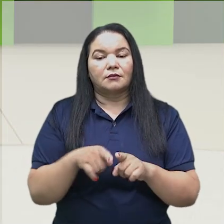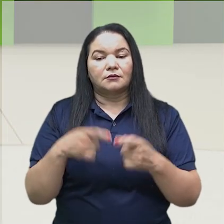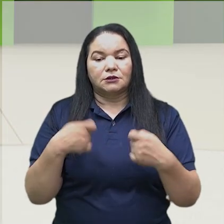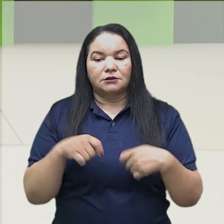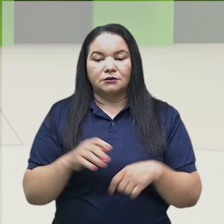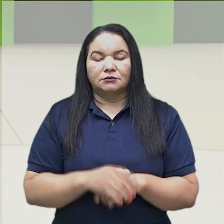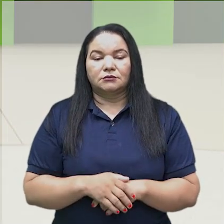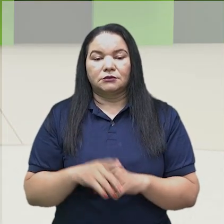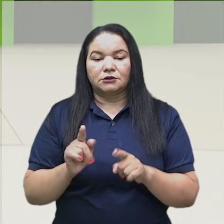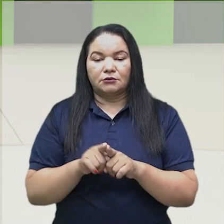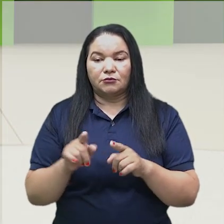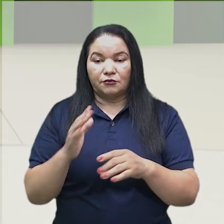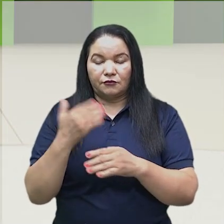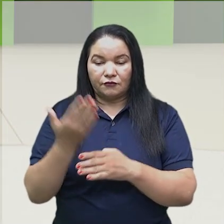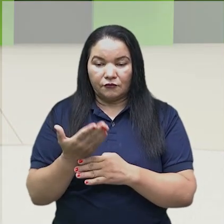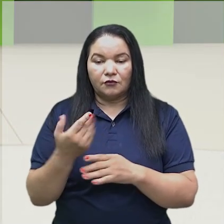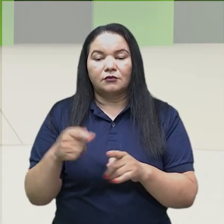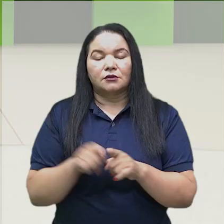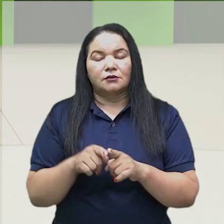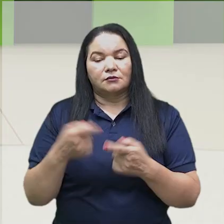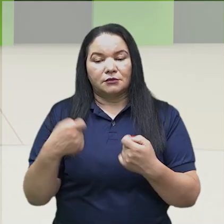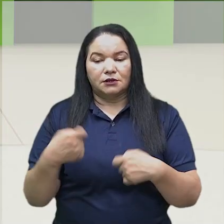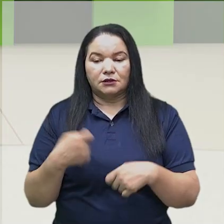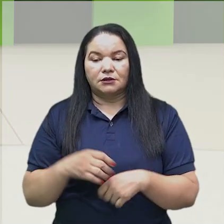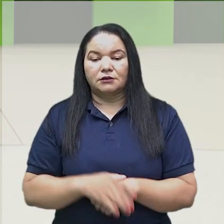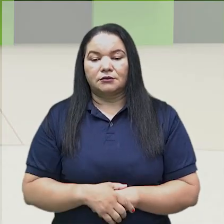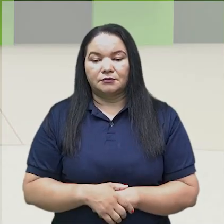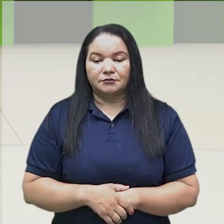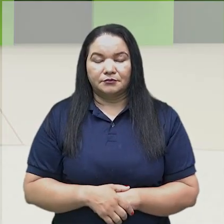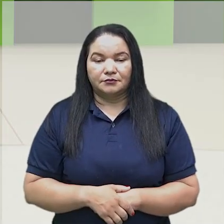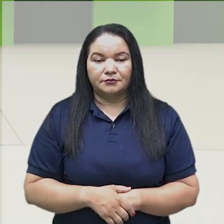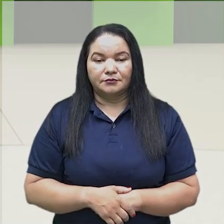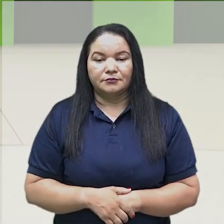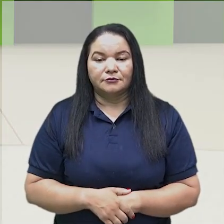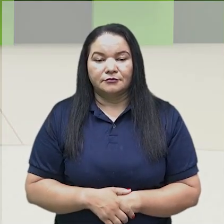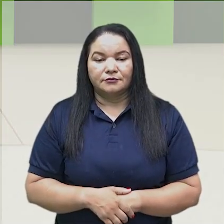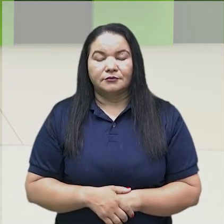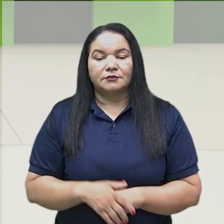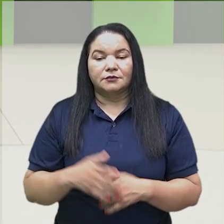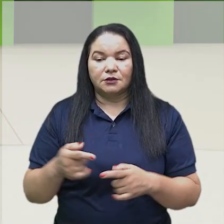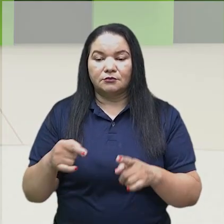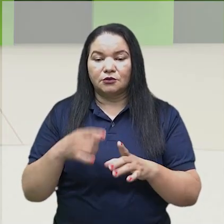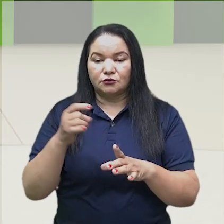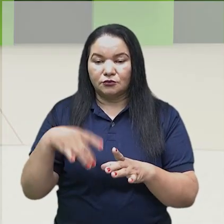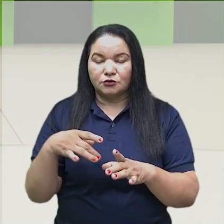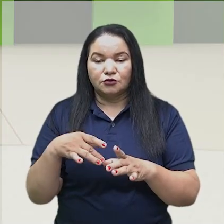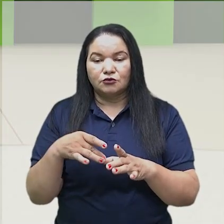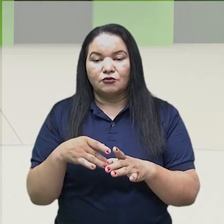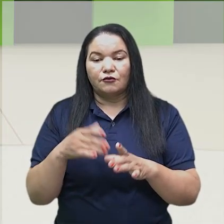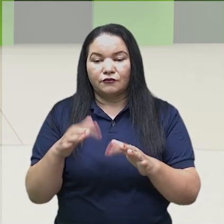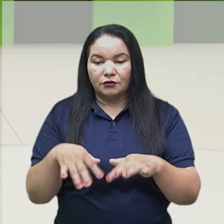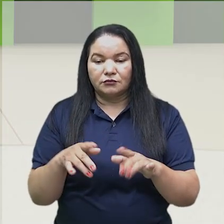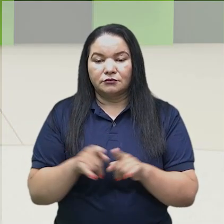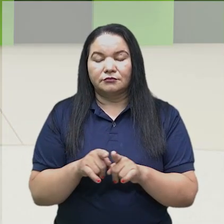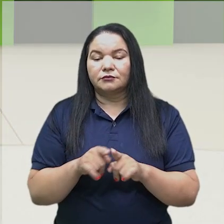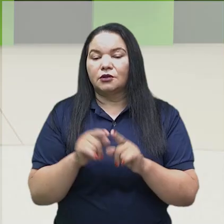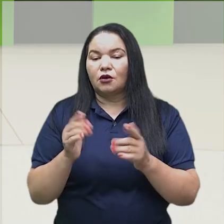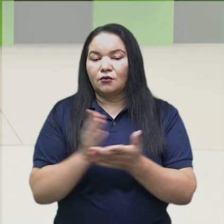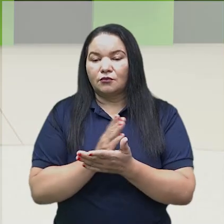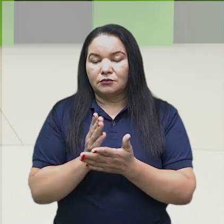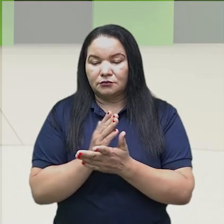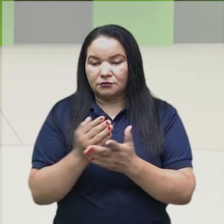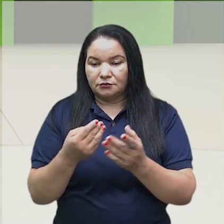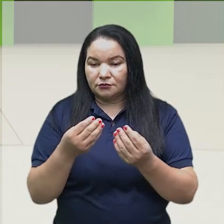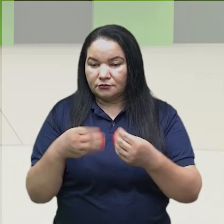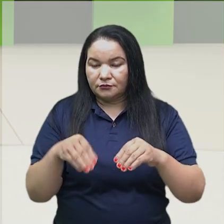um tratamento externo, né? E uma disposição final. Já para o caso de resíduos, né, que